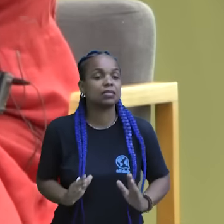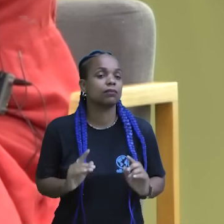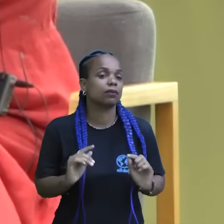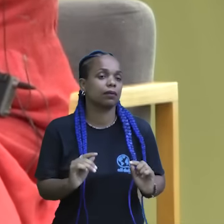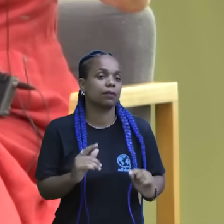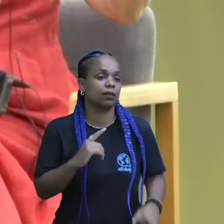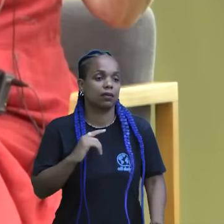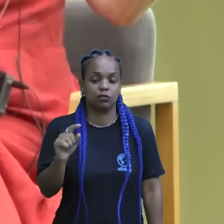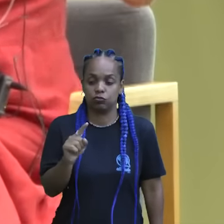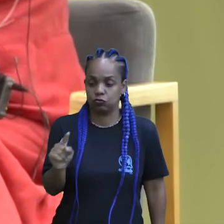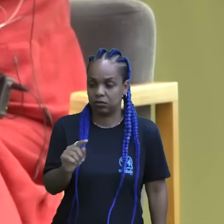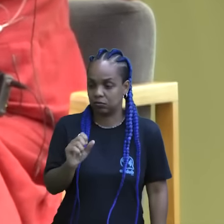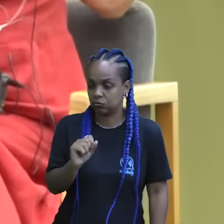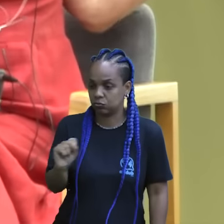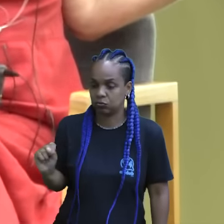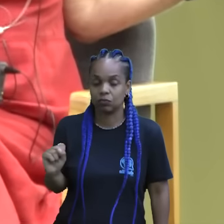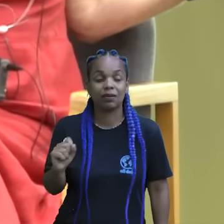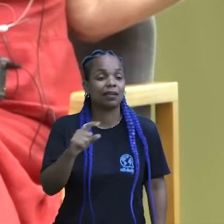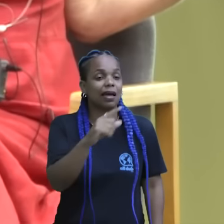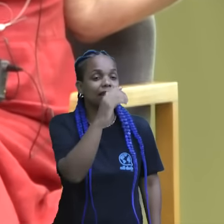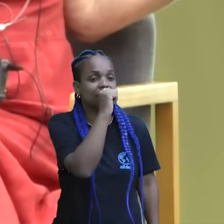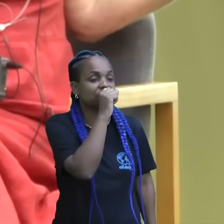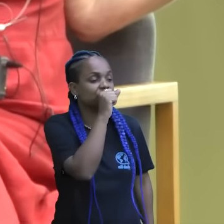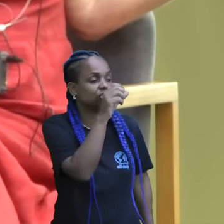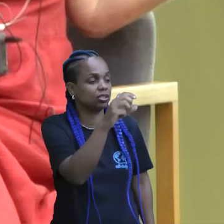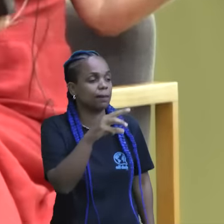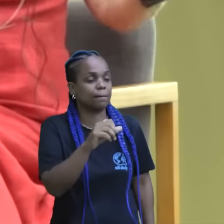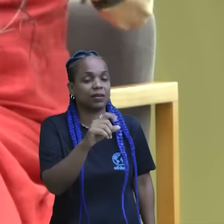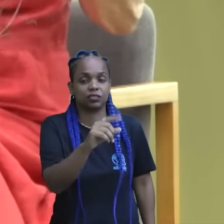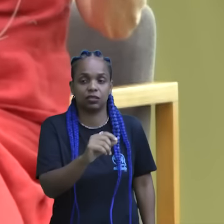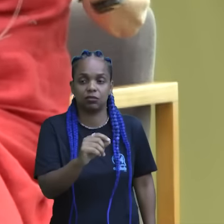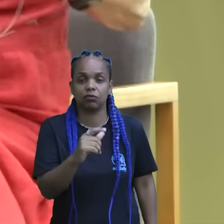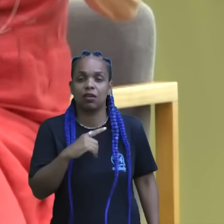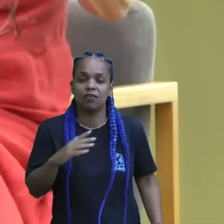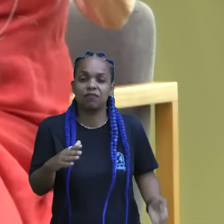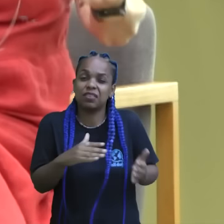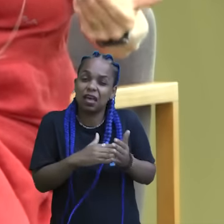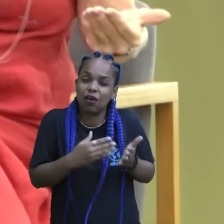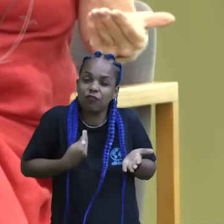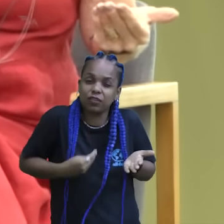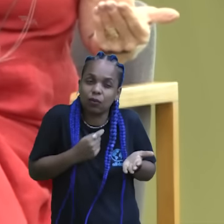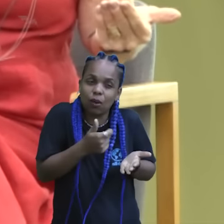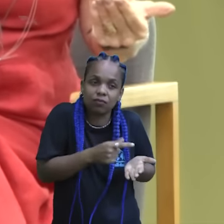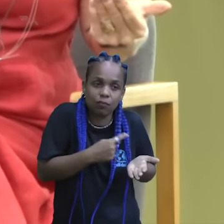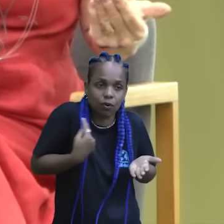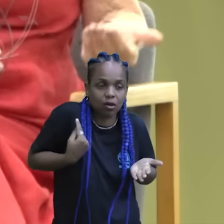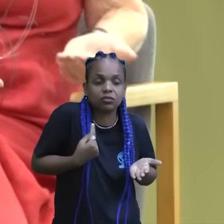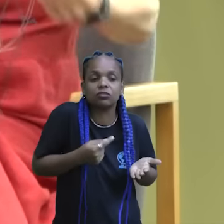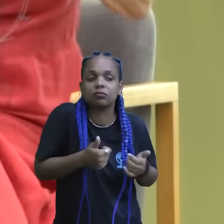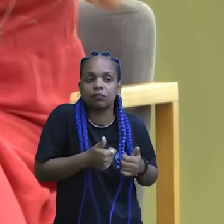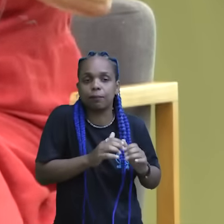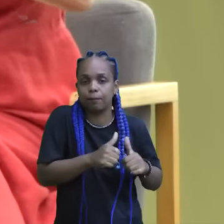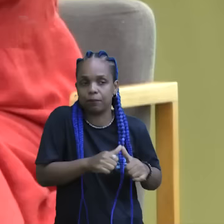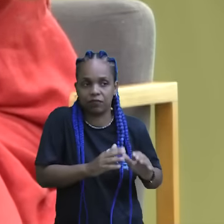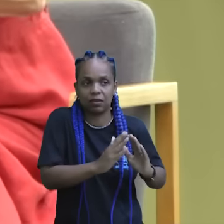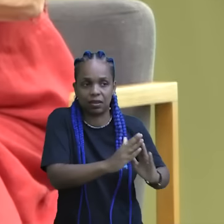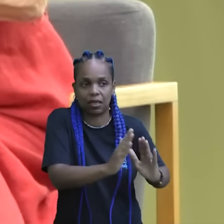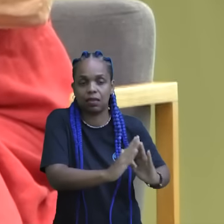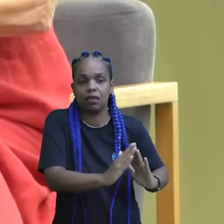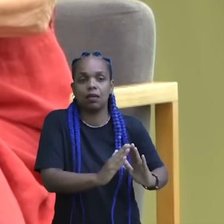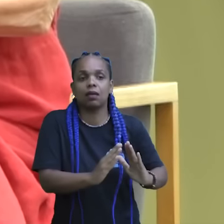vida. O Machado nasce no Morro da Providência. Aí vem, Machado tem sorte na vida, Lima